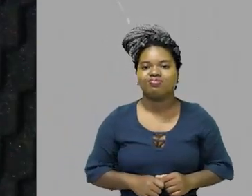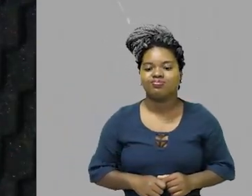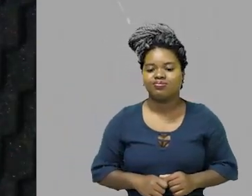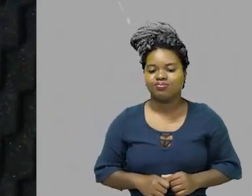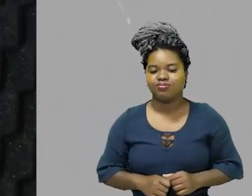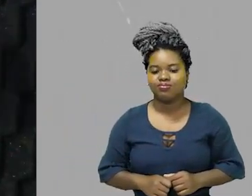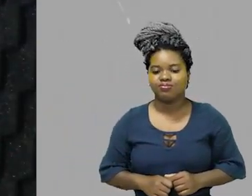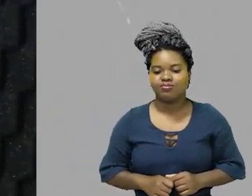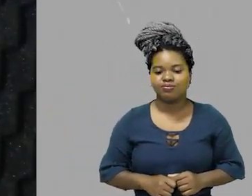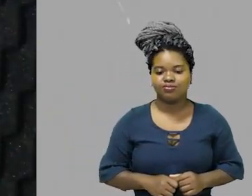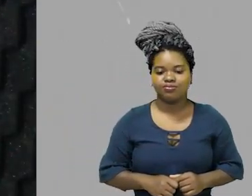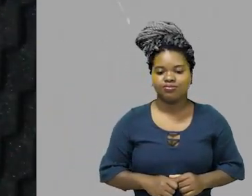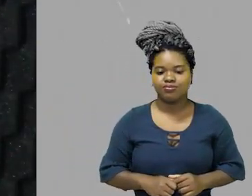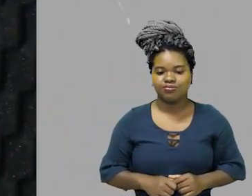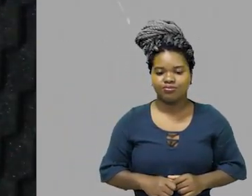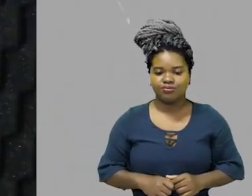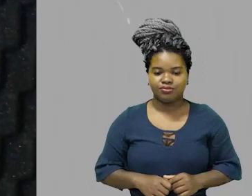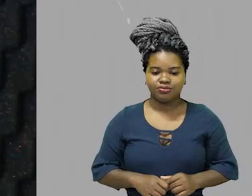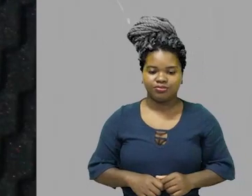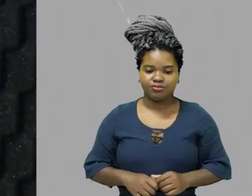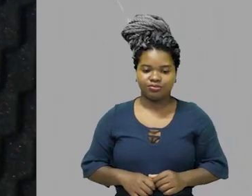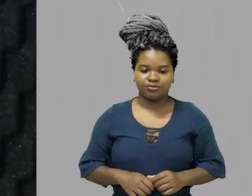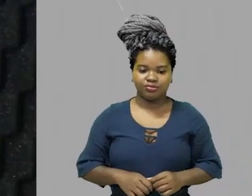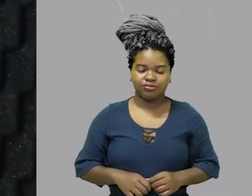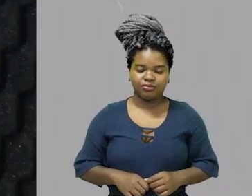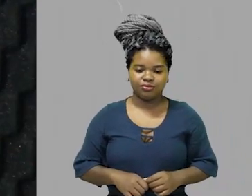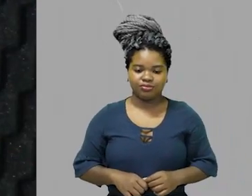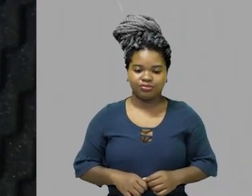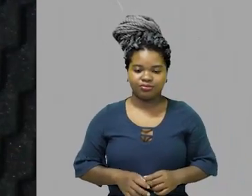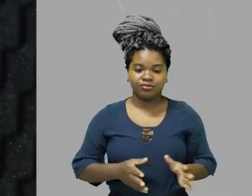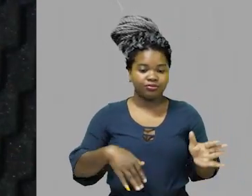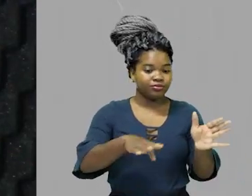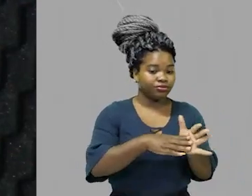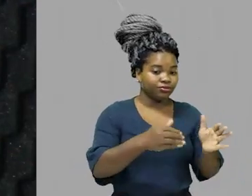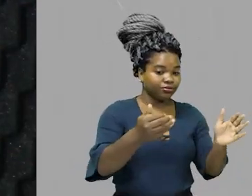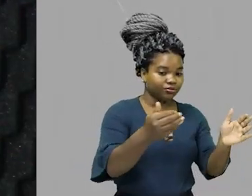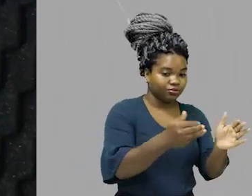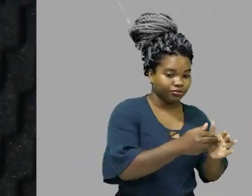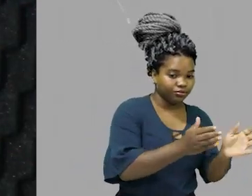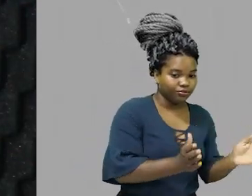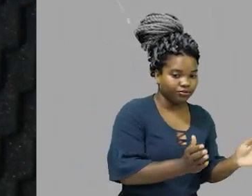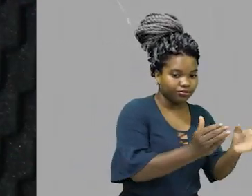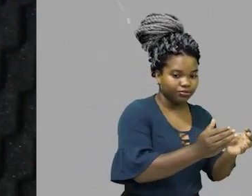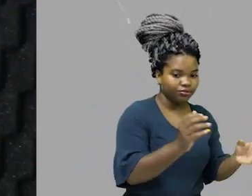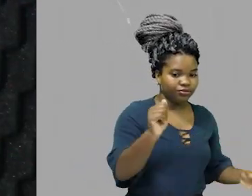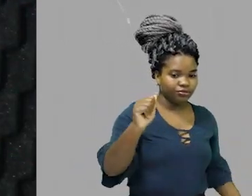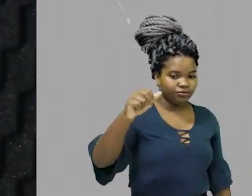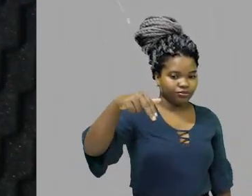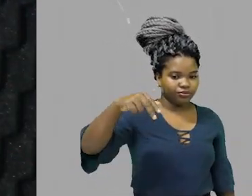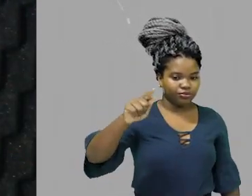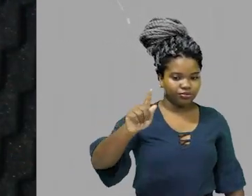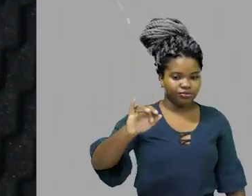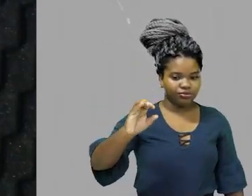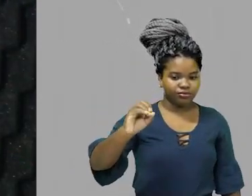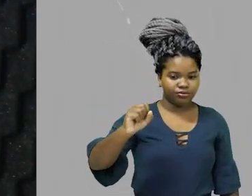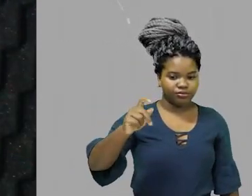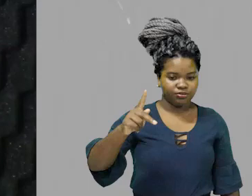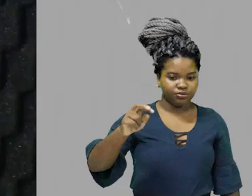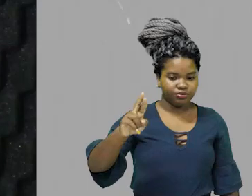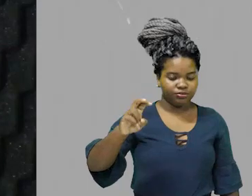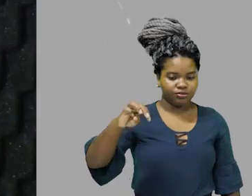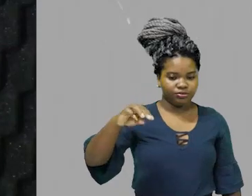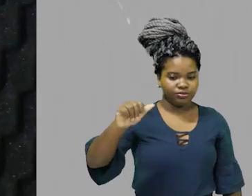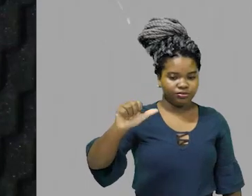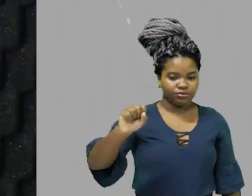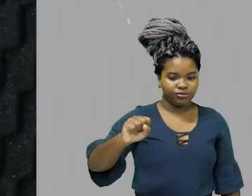tubo polínico também vai auxiliar nisso. E chegando por último aqui no grupo das angiospermas, as angiospermas